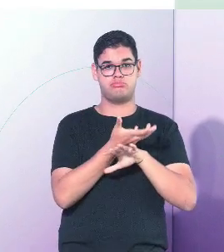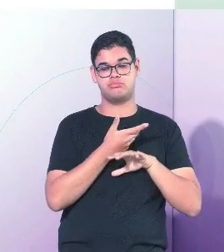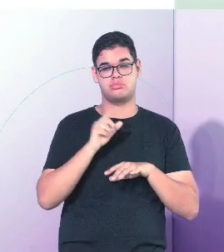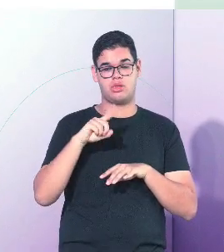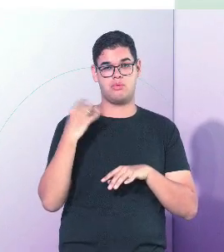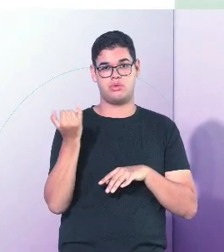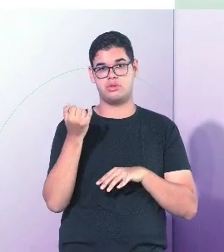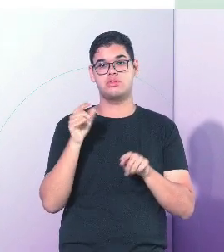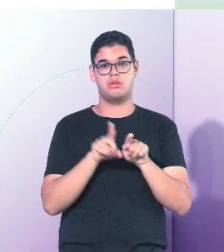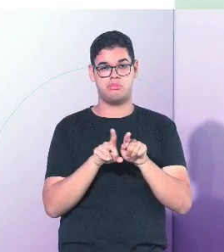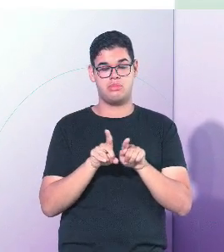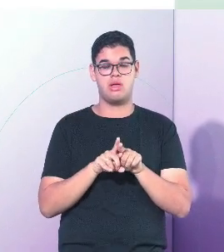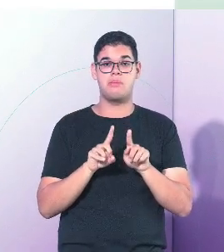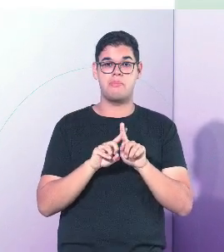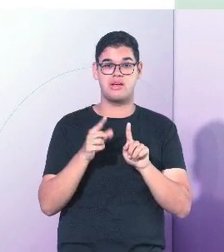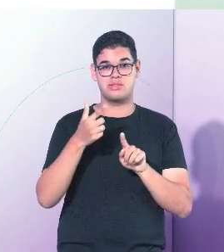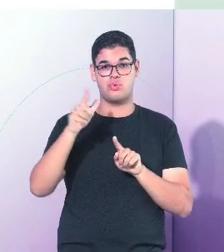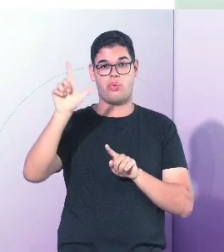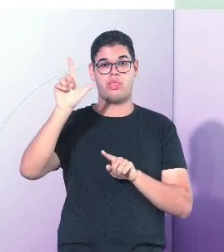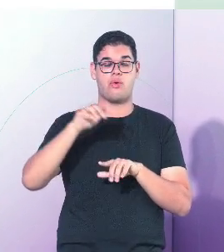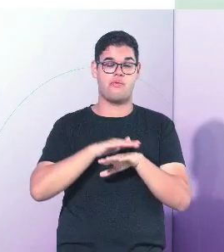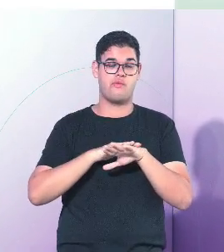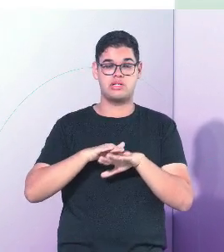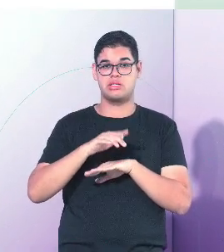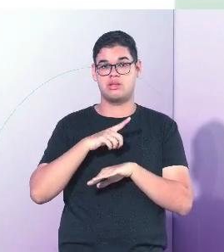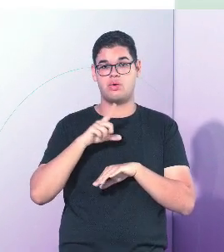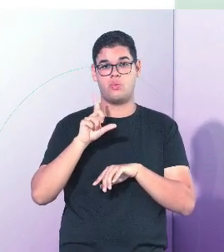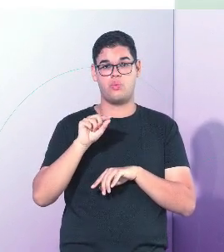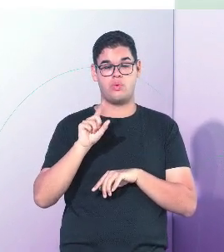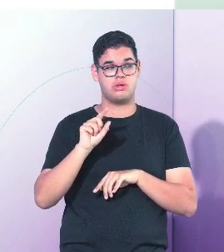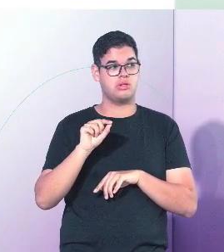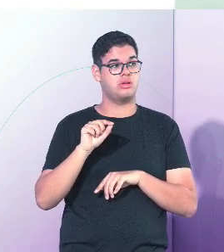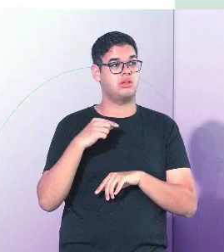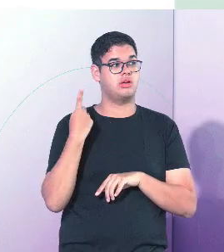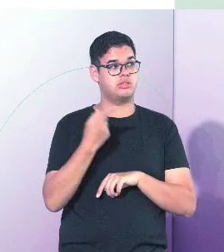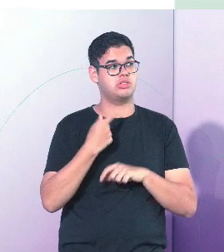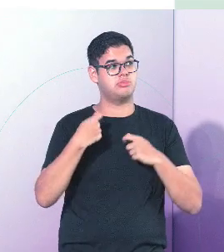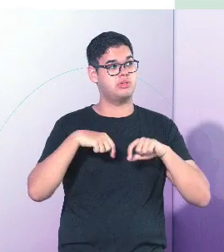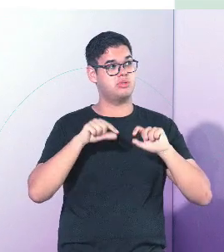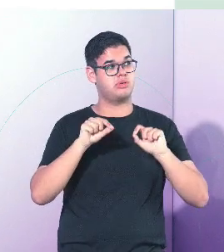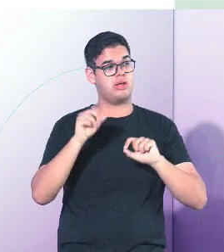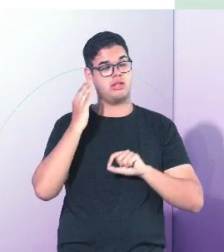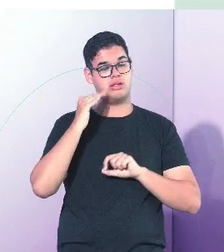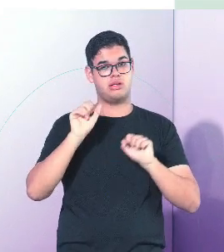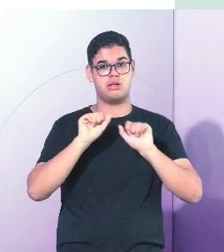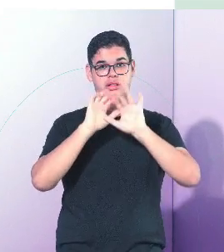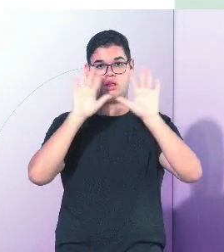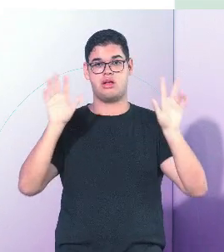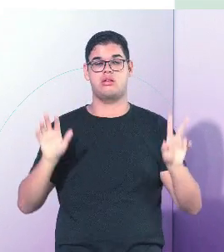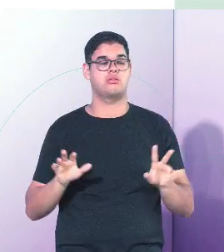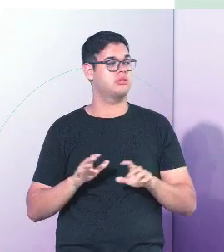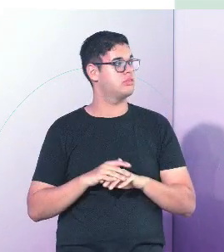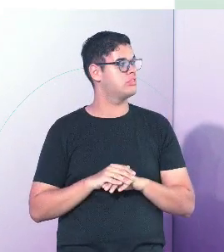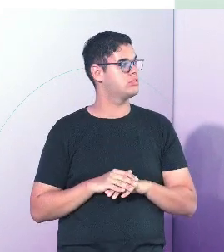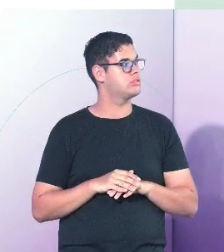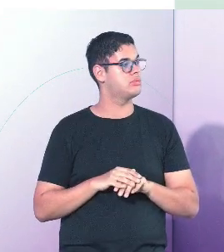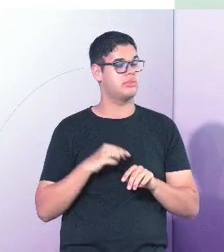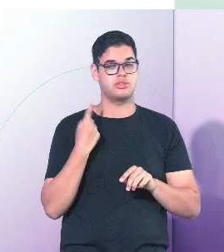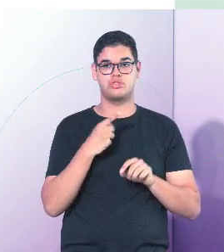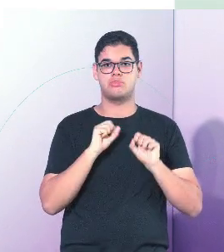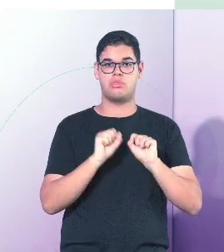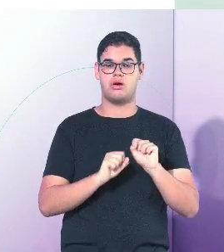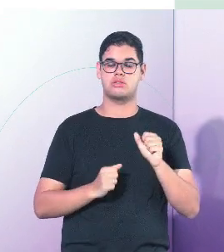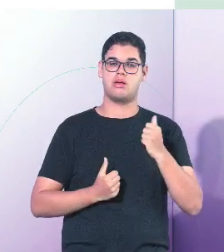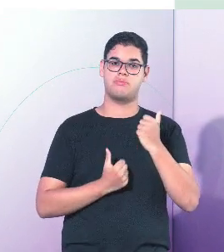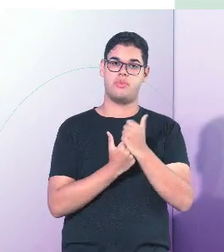Mas não é o que acontece, existe um desequilíbrio e, por conta disso, a gente precisa entender como isso funciona, até para que a gente possa apoiar e fazer